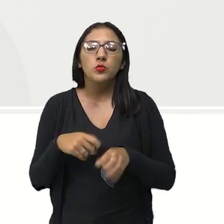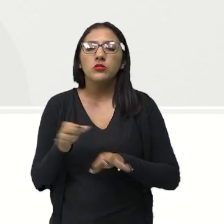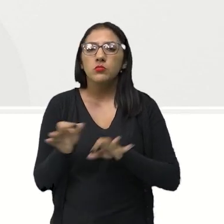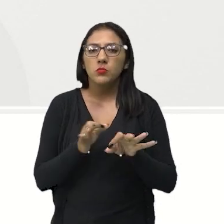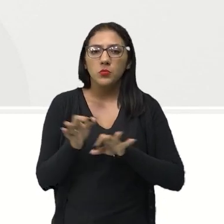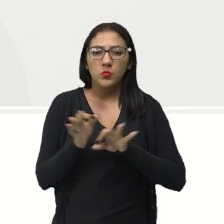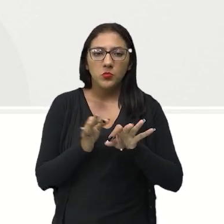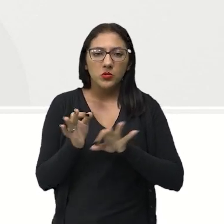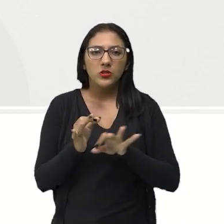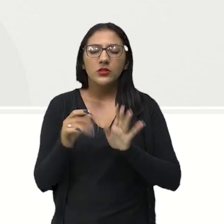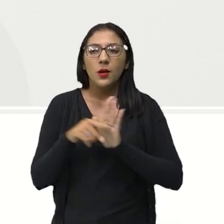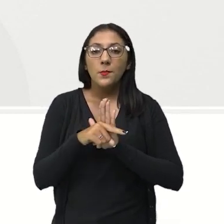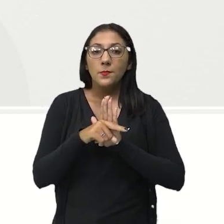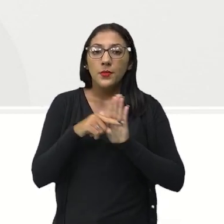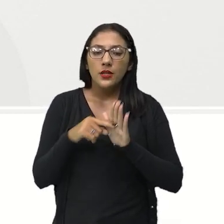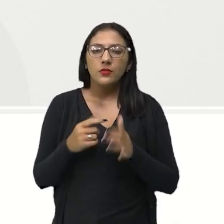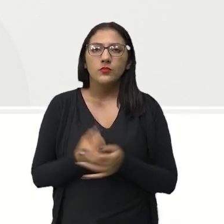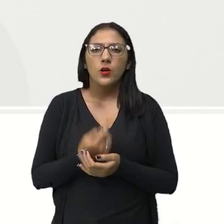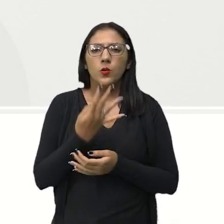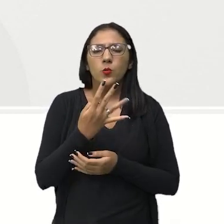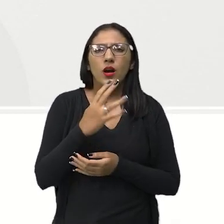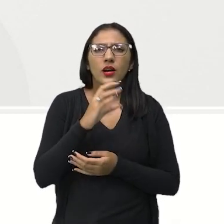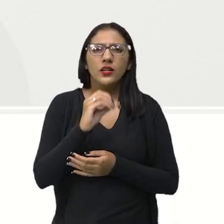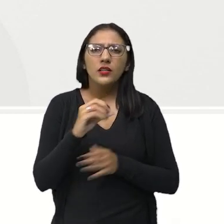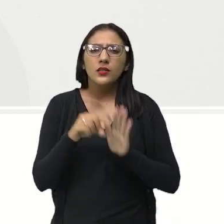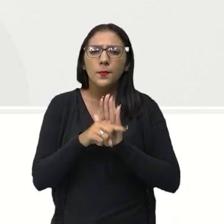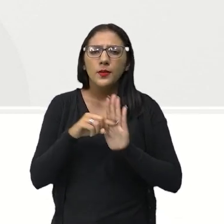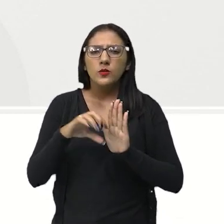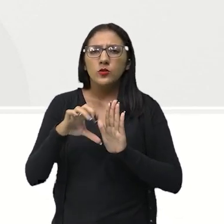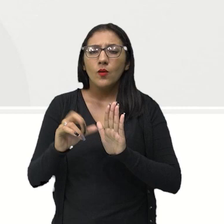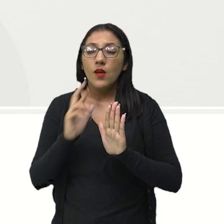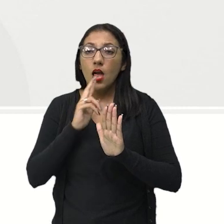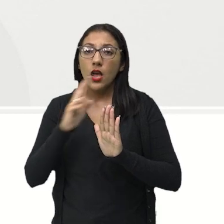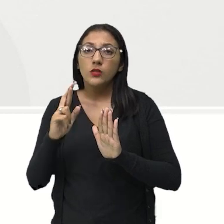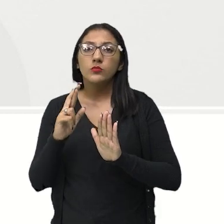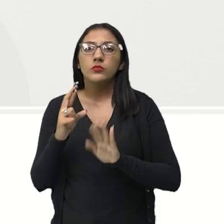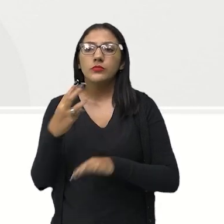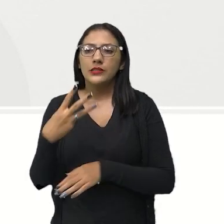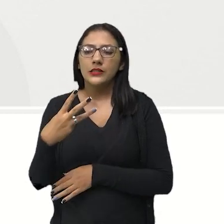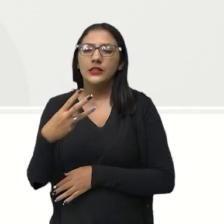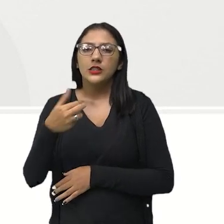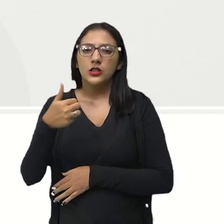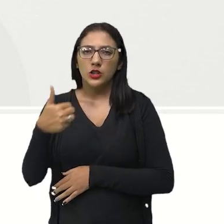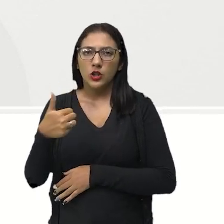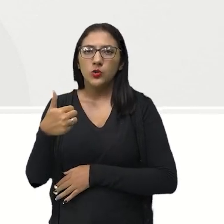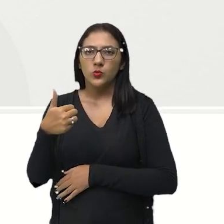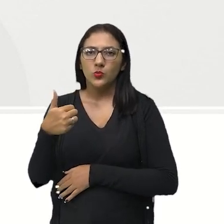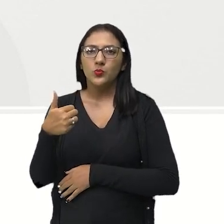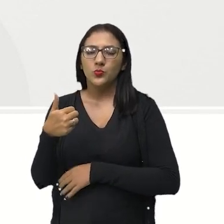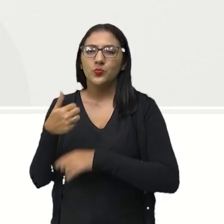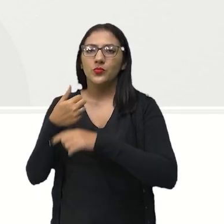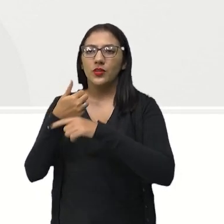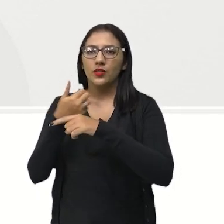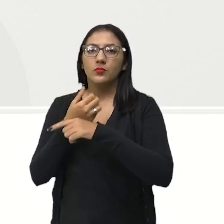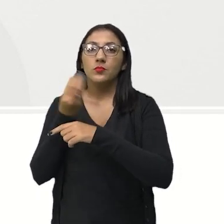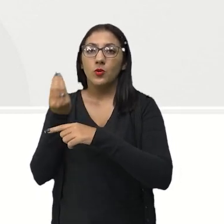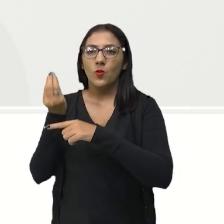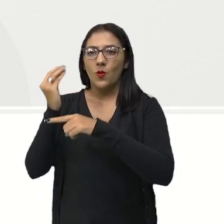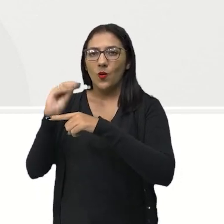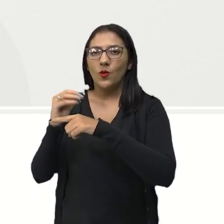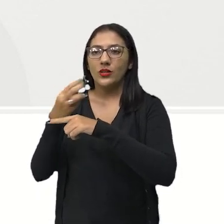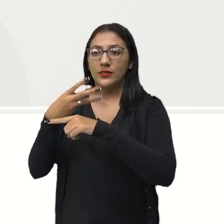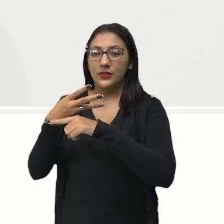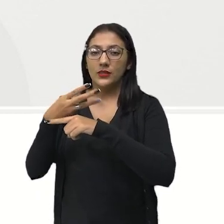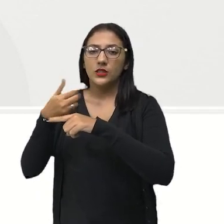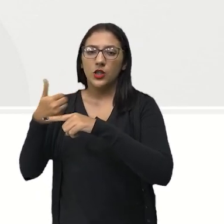subtração dos numeradores, 40 menos 9, resultado 31 sobre 12, tá?